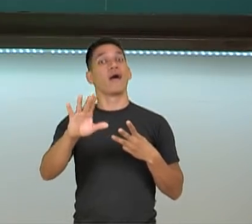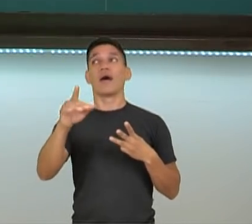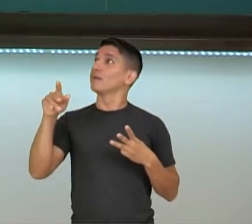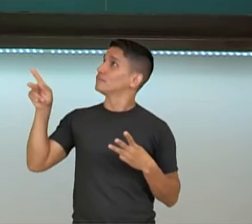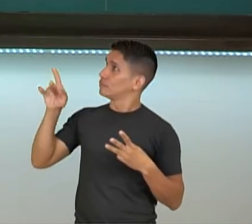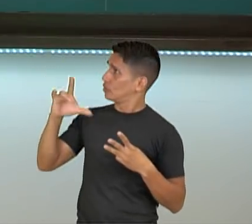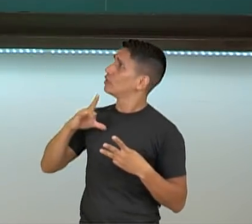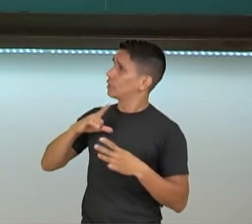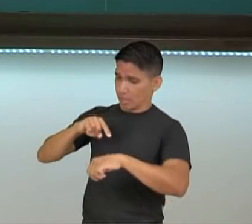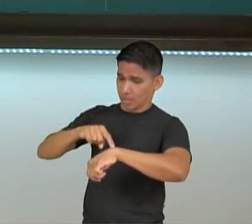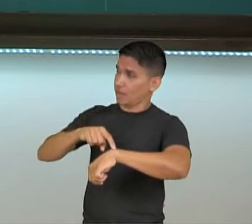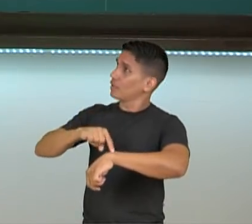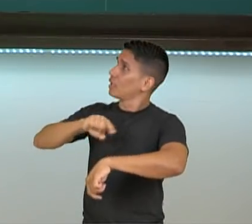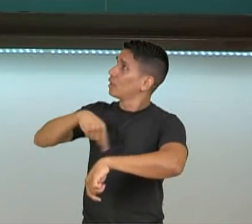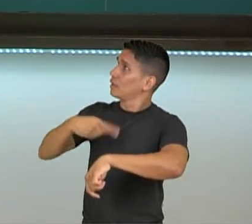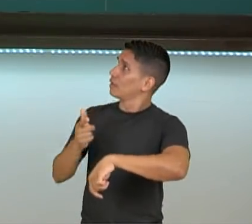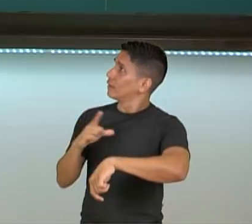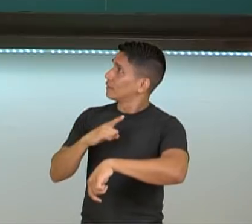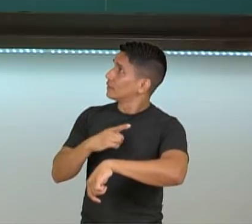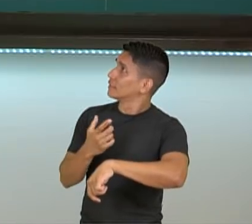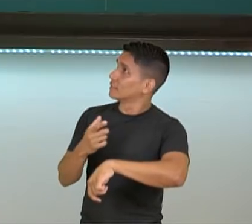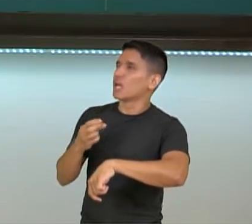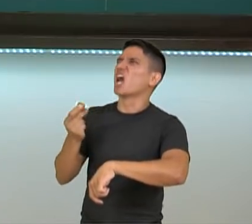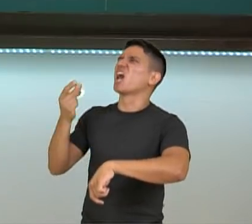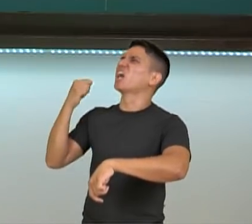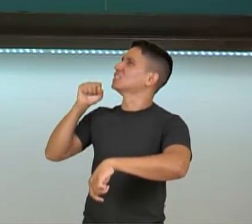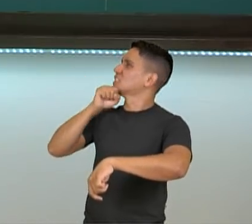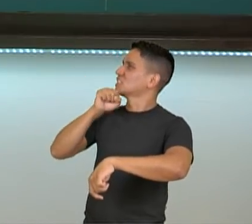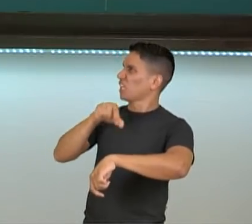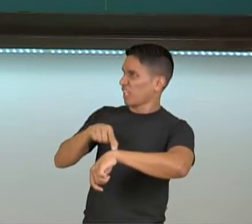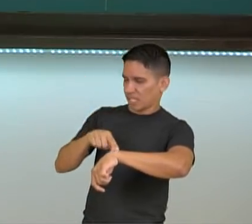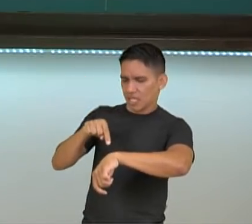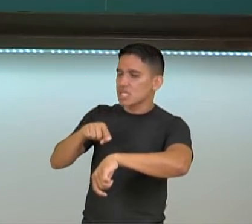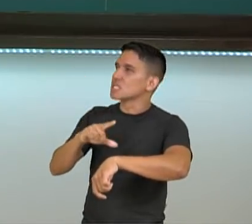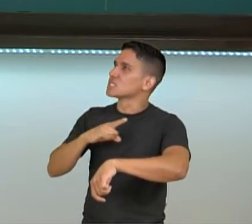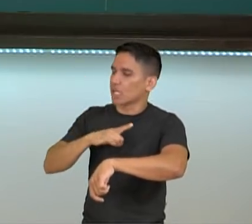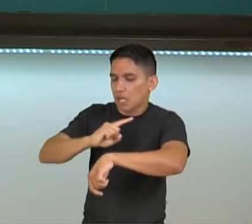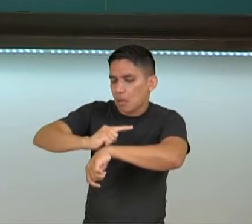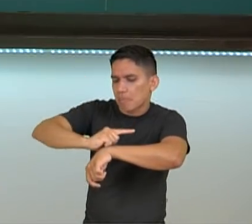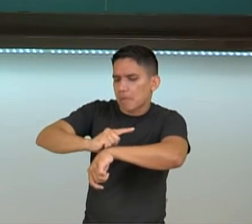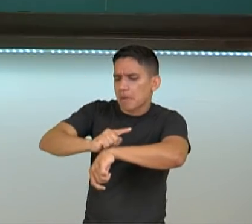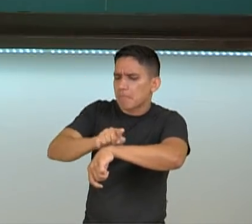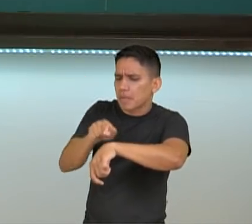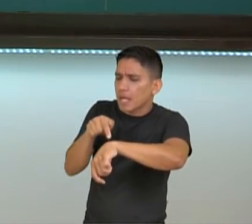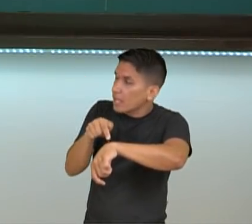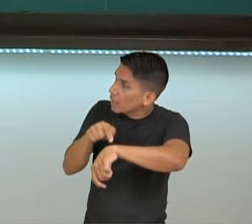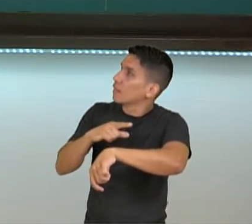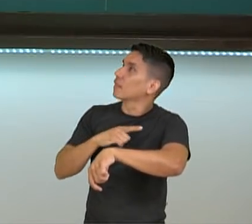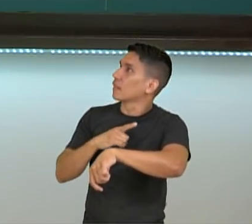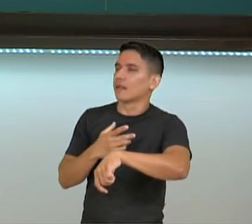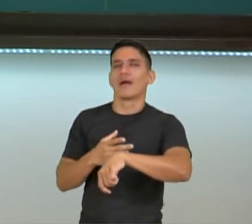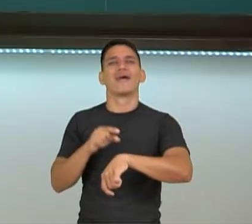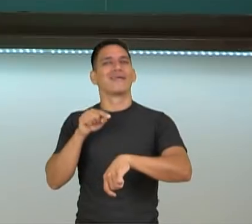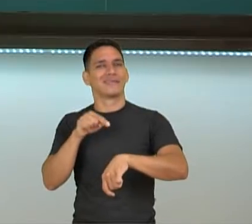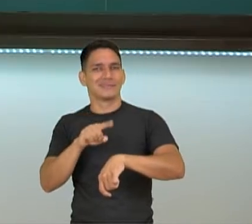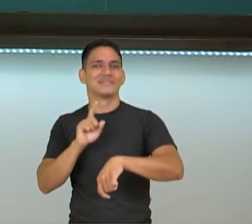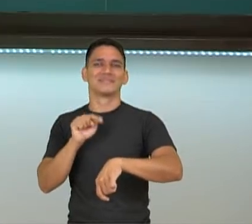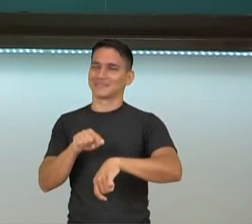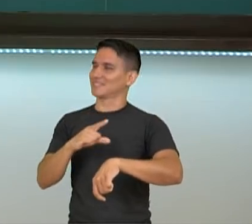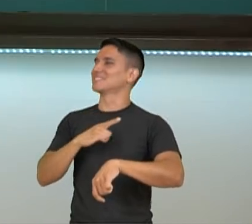tenho um relógio, lá um relógio antigo, um relógio analógico, não digital, um relógio analógico que tem